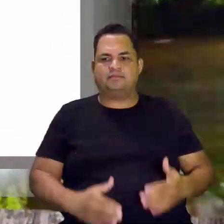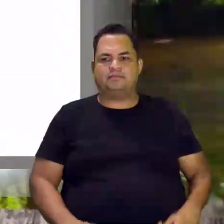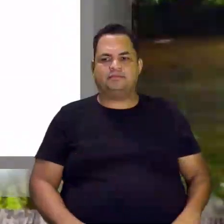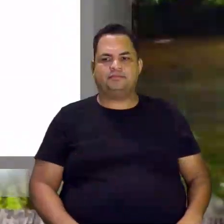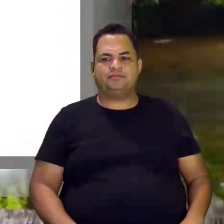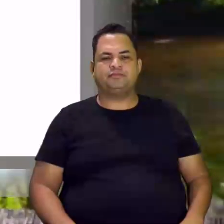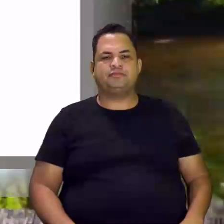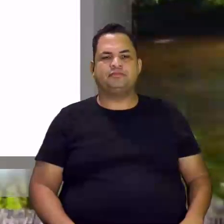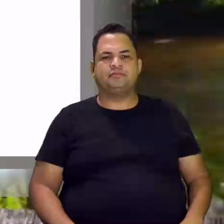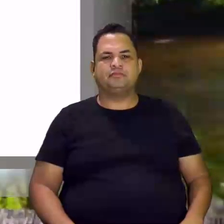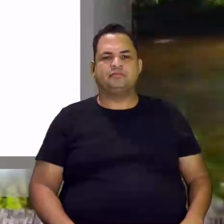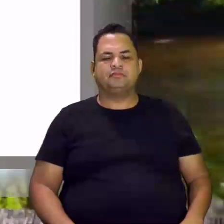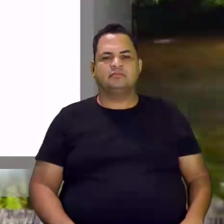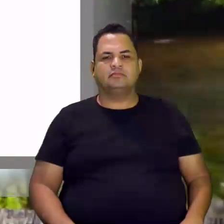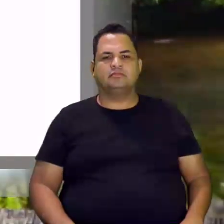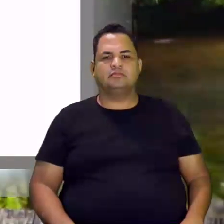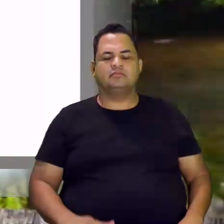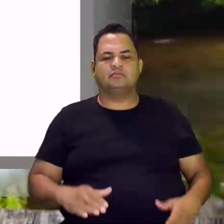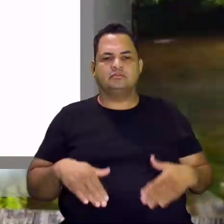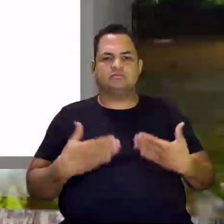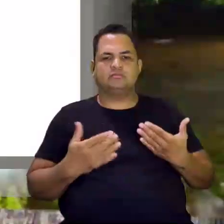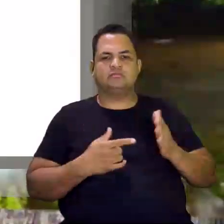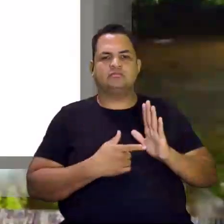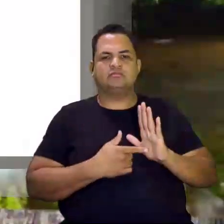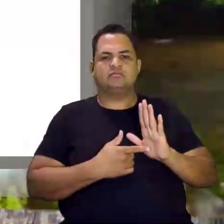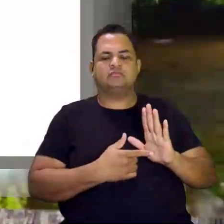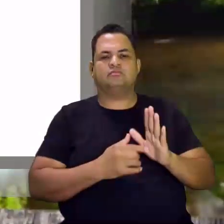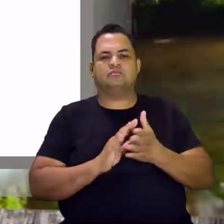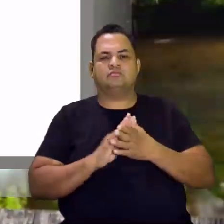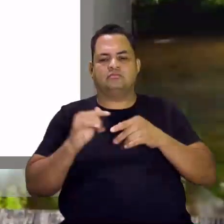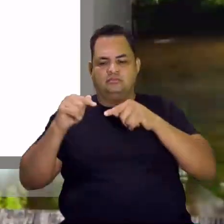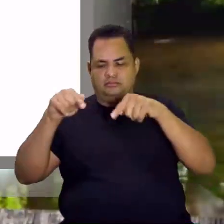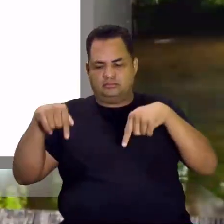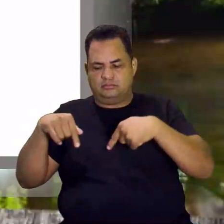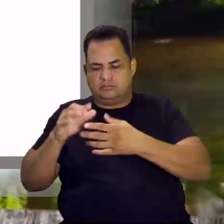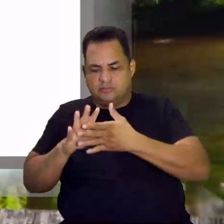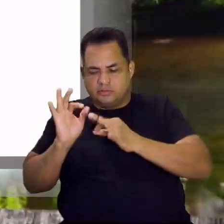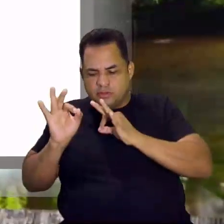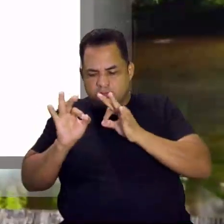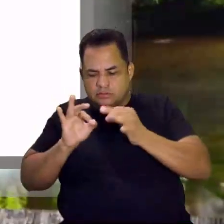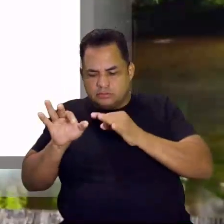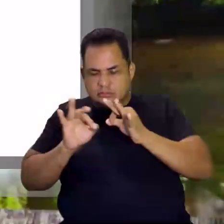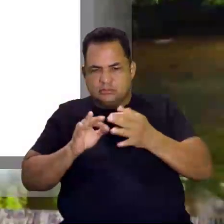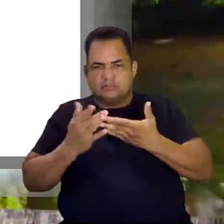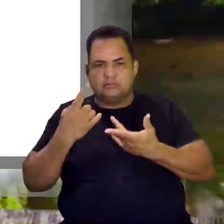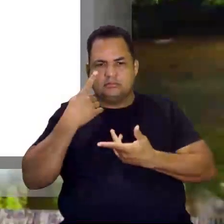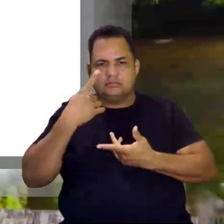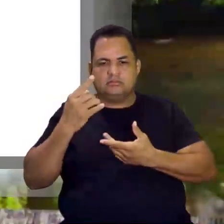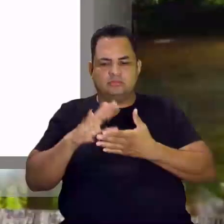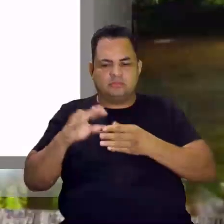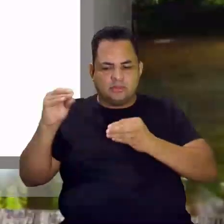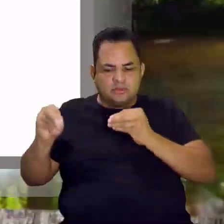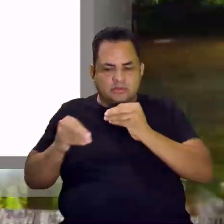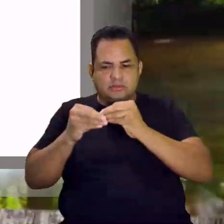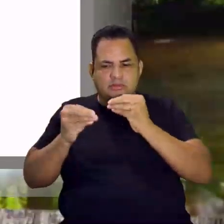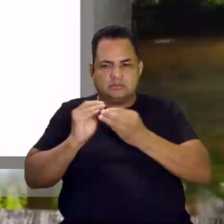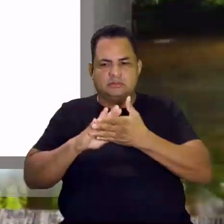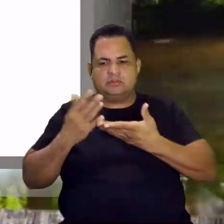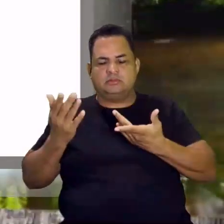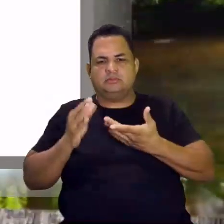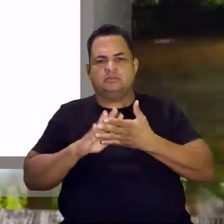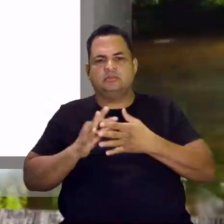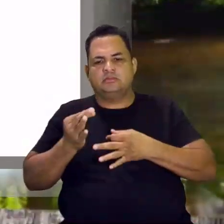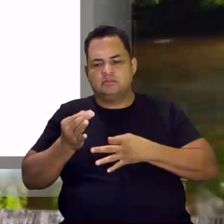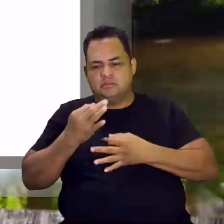Aqui, a bactéria aqui. Quando nós mostramos a plaquinha de Petri, você faz a cultura, então você vai adicionando alguns medicamentos,